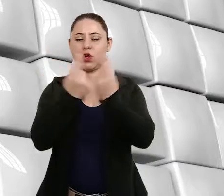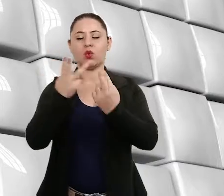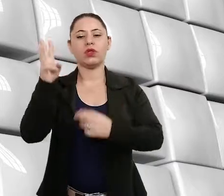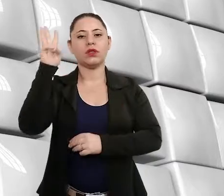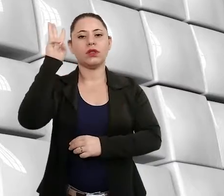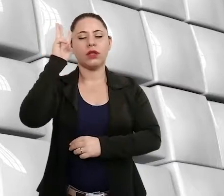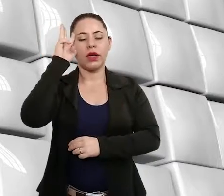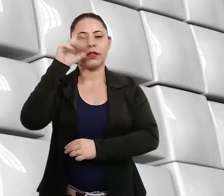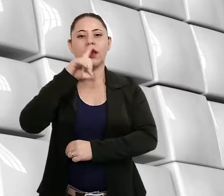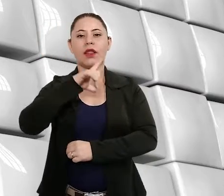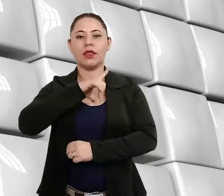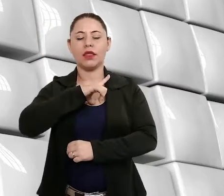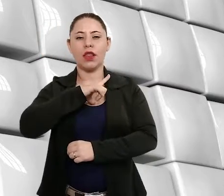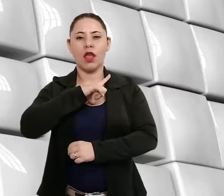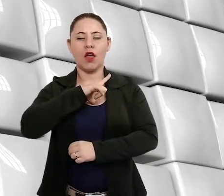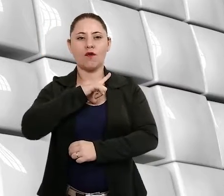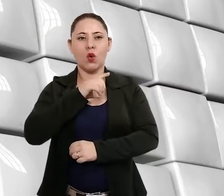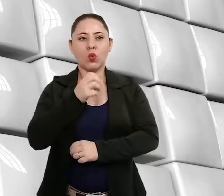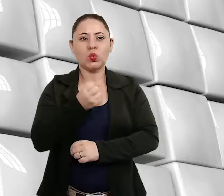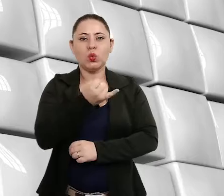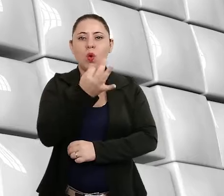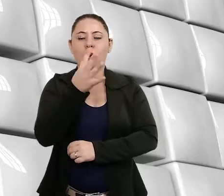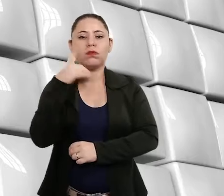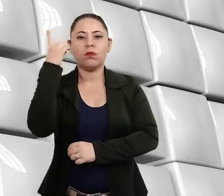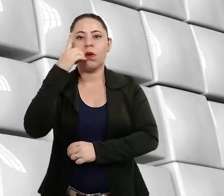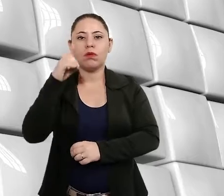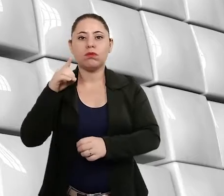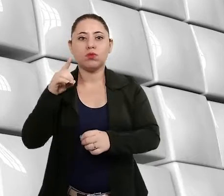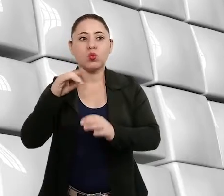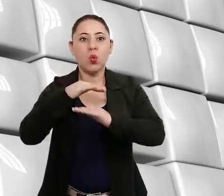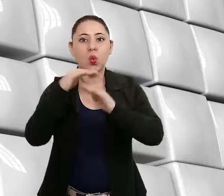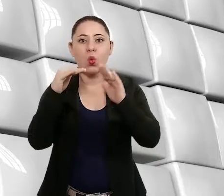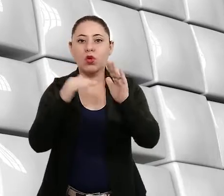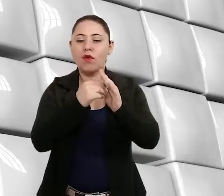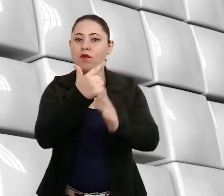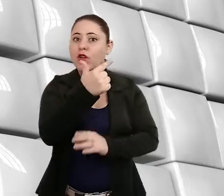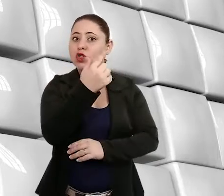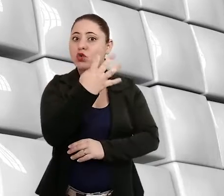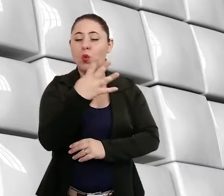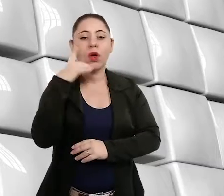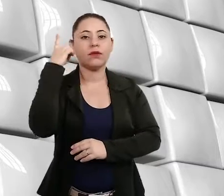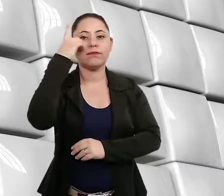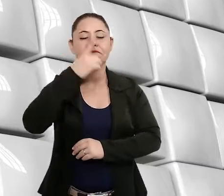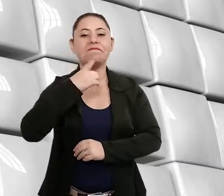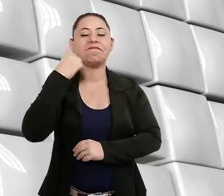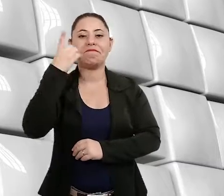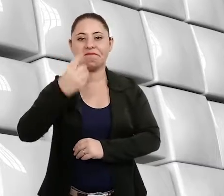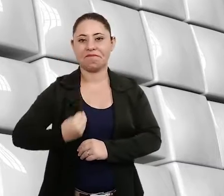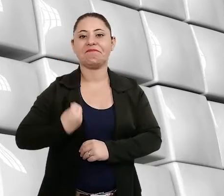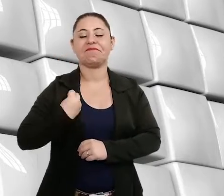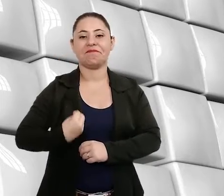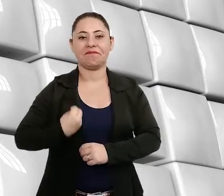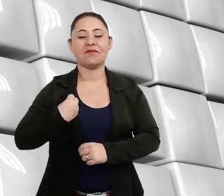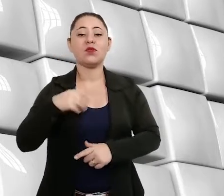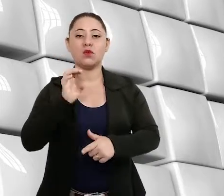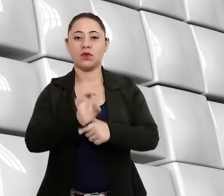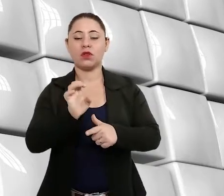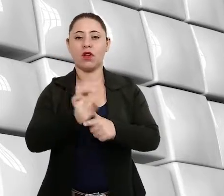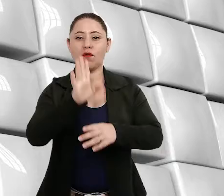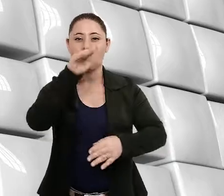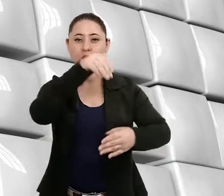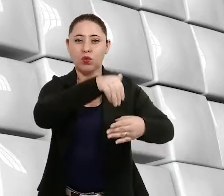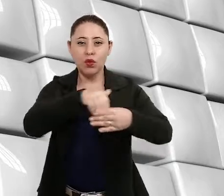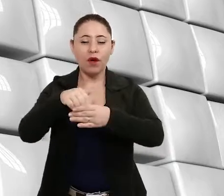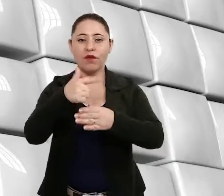A sessão desta terça-feira contou com um quórum máximo no plenário da Assembleia Legislativa. Os 24 deputados